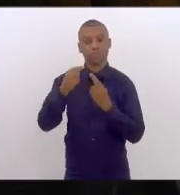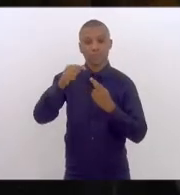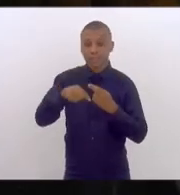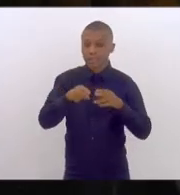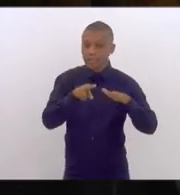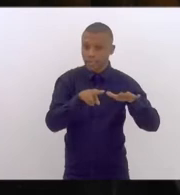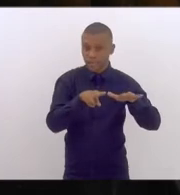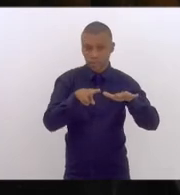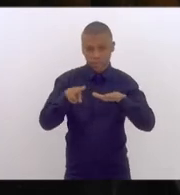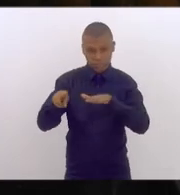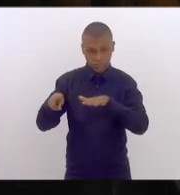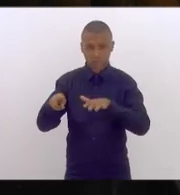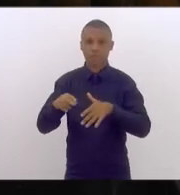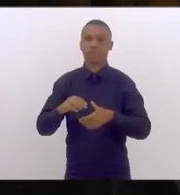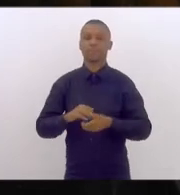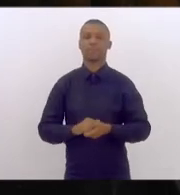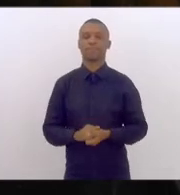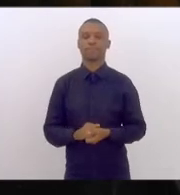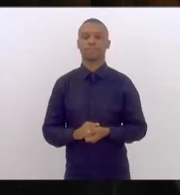semana